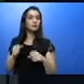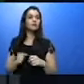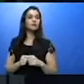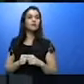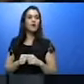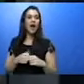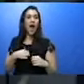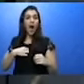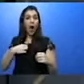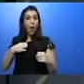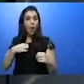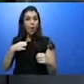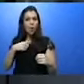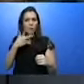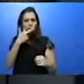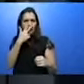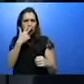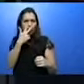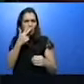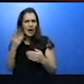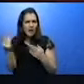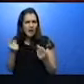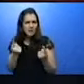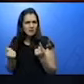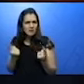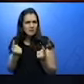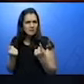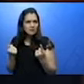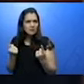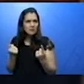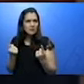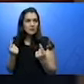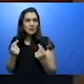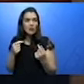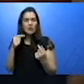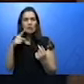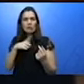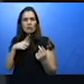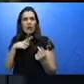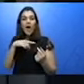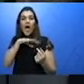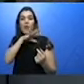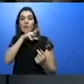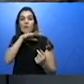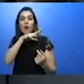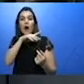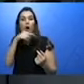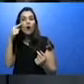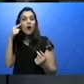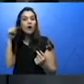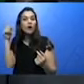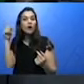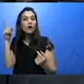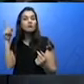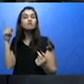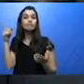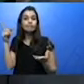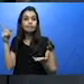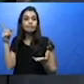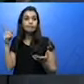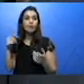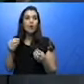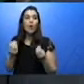são parecidas. E esta aqui, ó, ela está com um bichinho, né, no colo. Como que está essa aqui com as